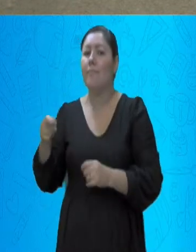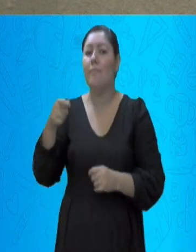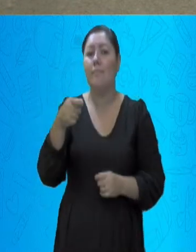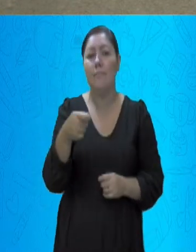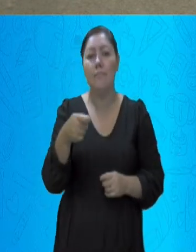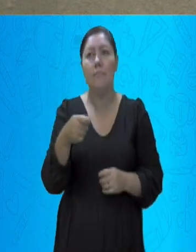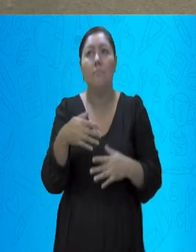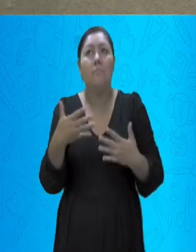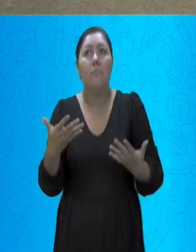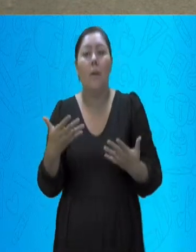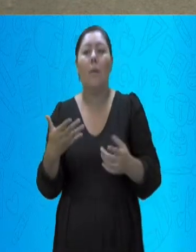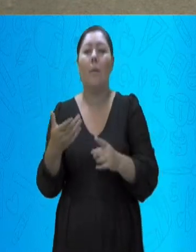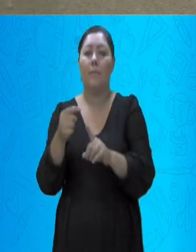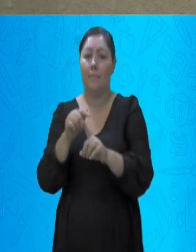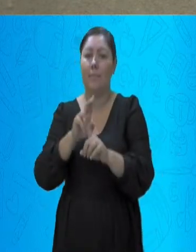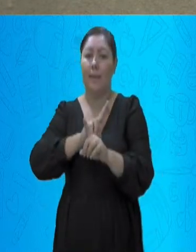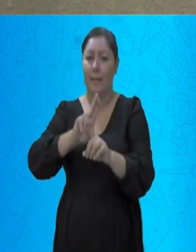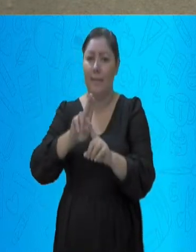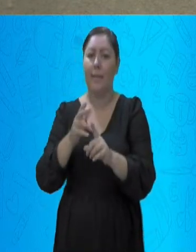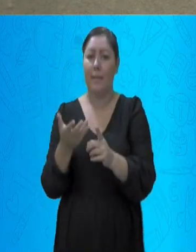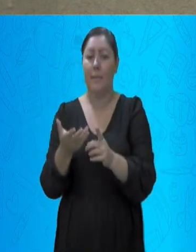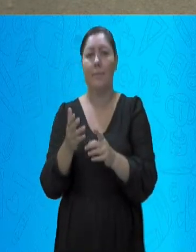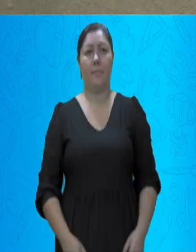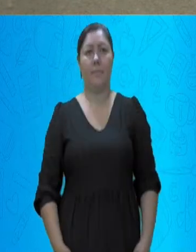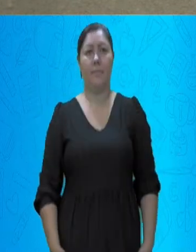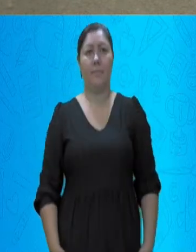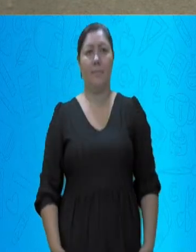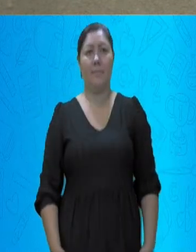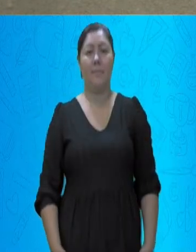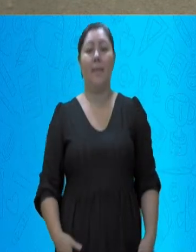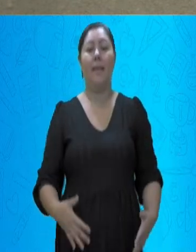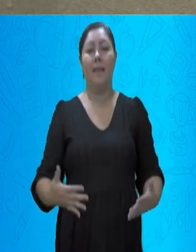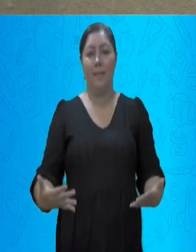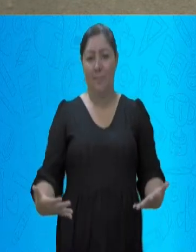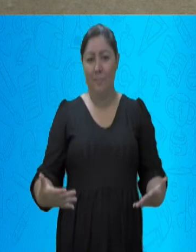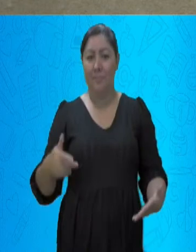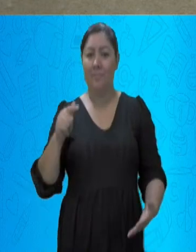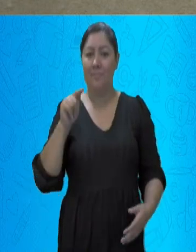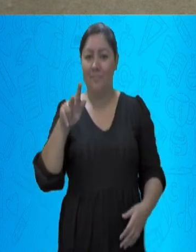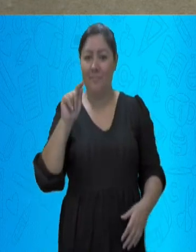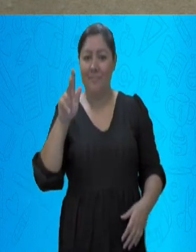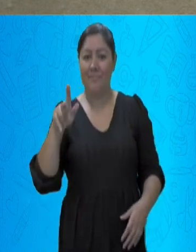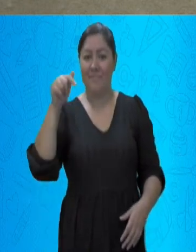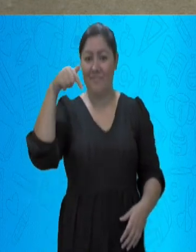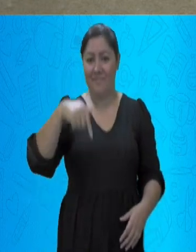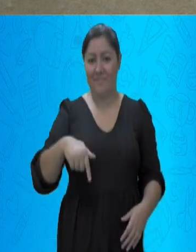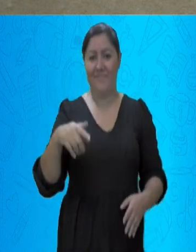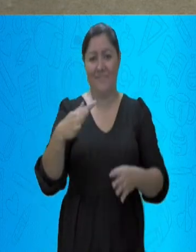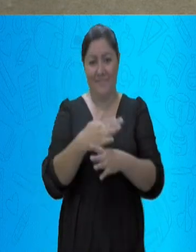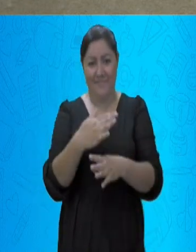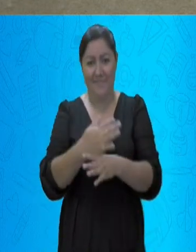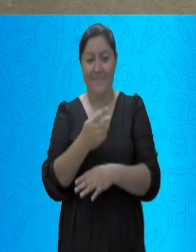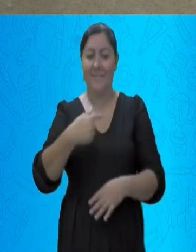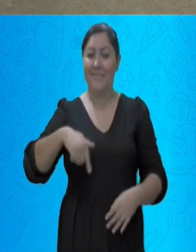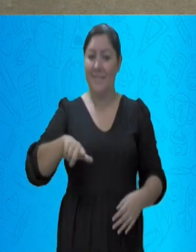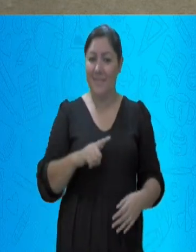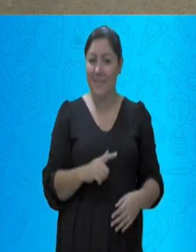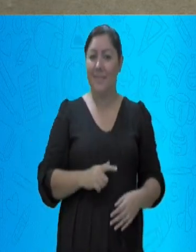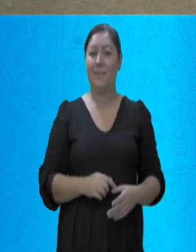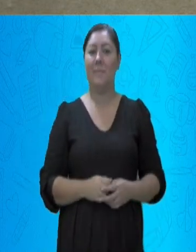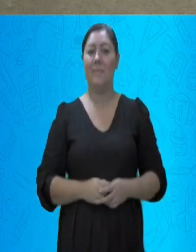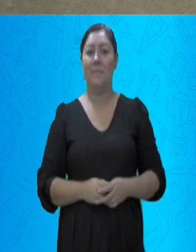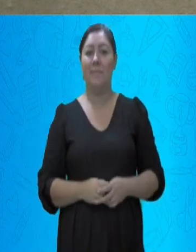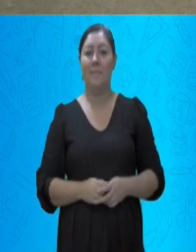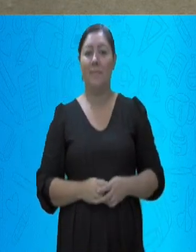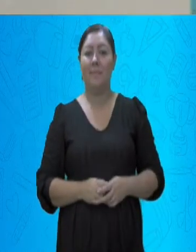falei flor. Portanto, é um substantivo comum. Governador Valadares, agora sim. Agora nós temos aqui